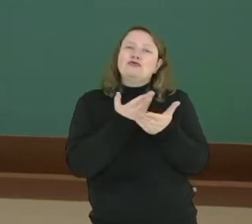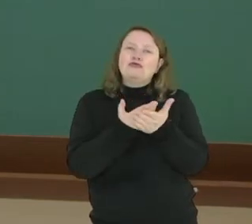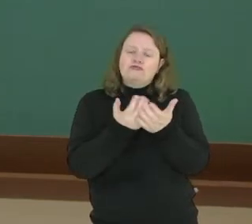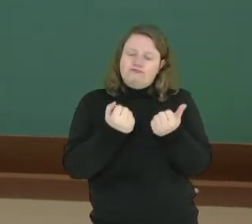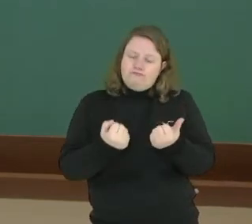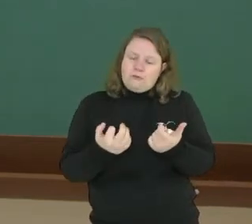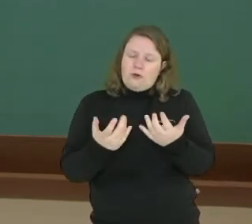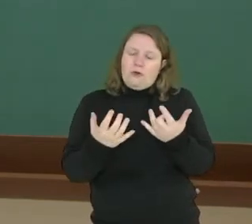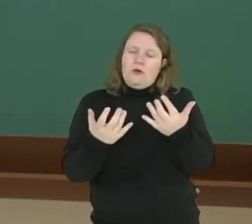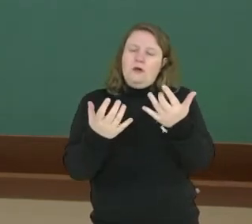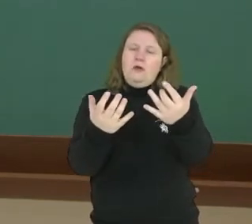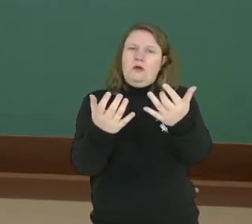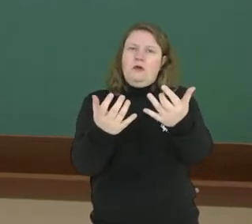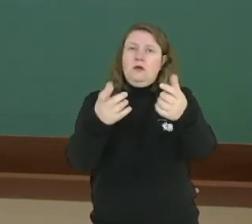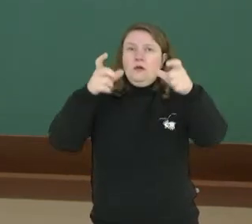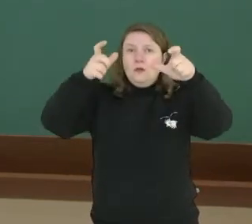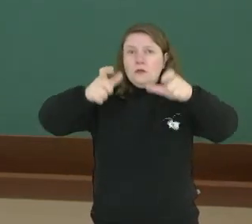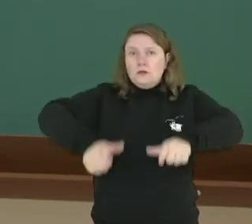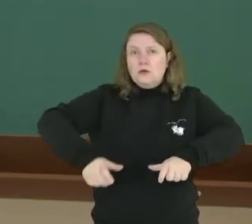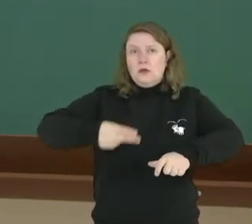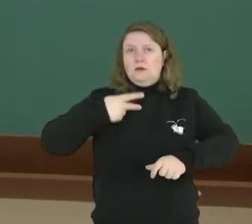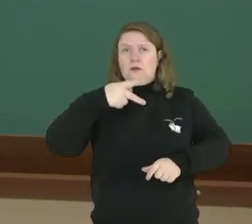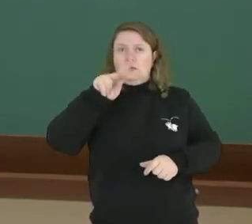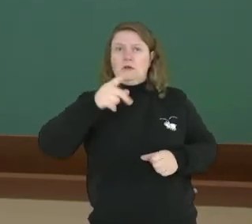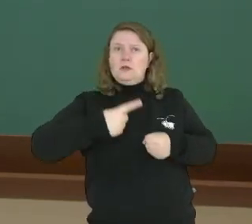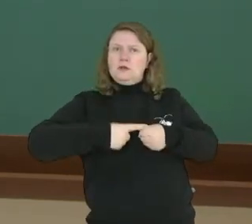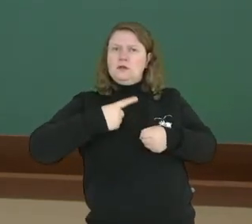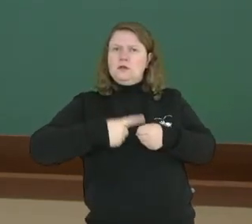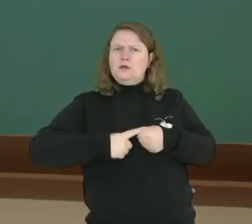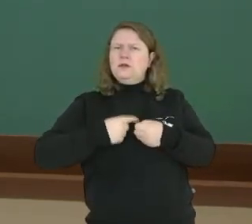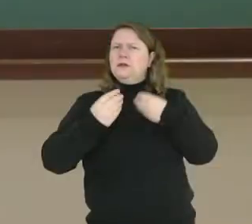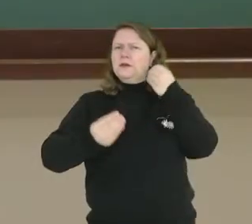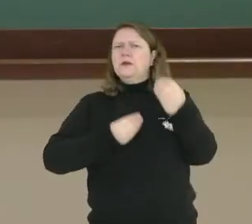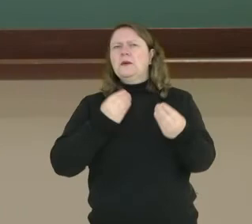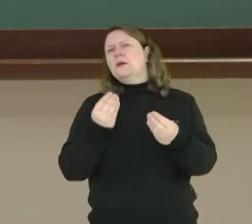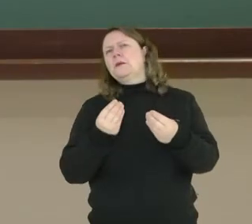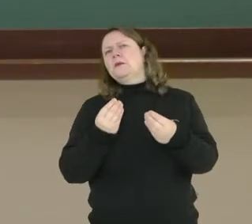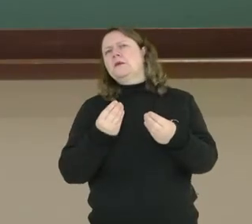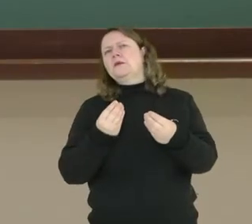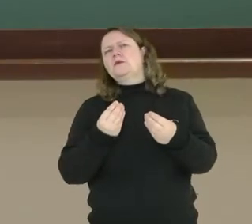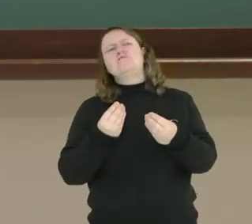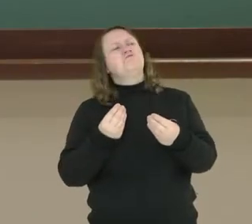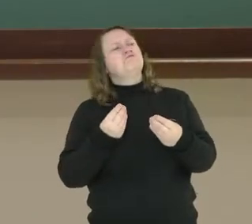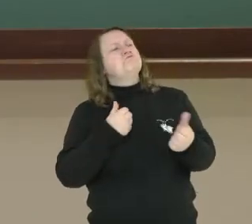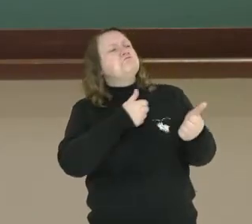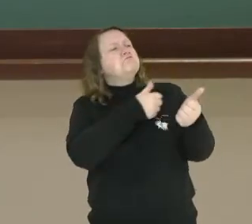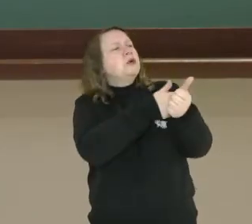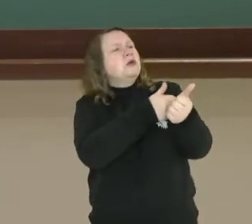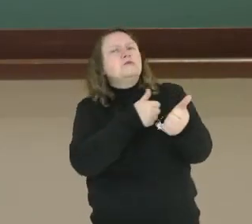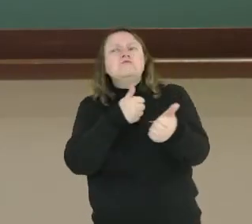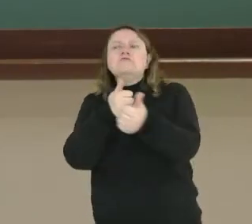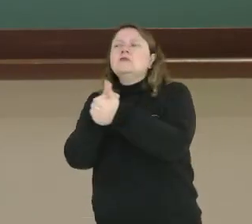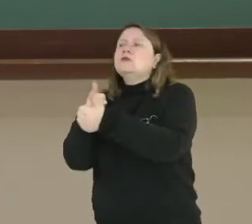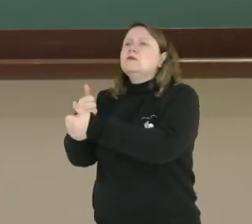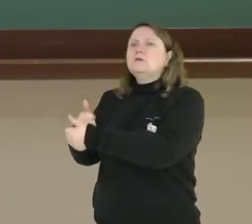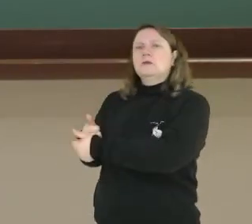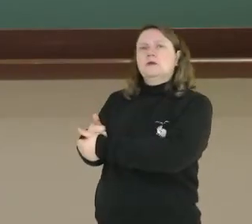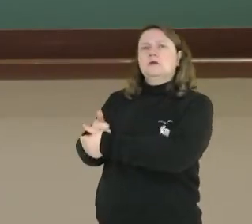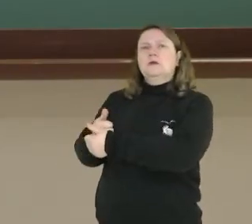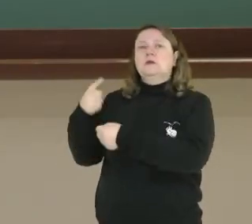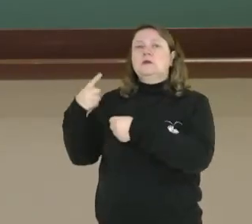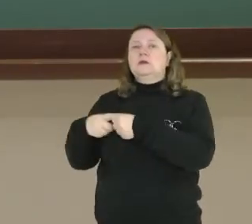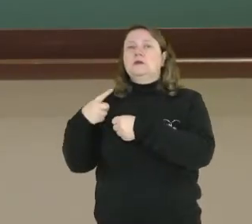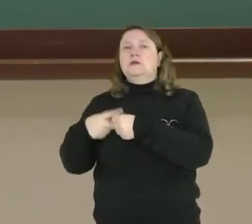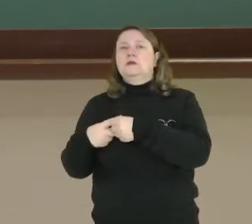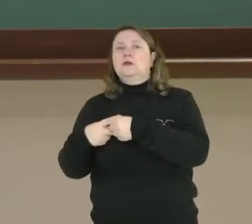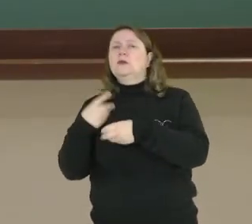na região que você mora, como é a vegetação? Você consegue observar, identificar algumas características da vegetação no